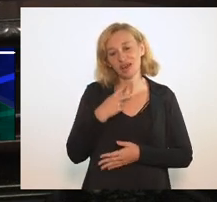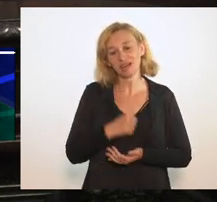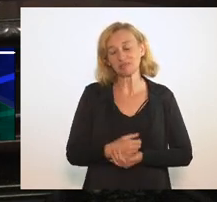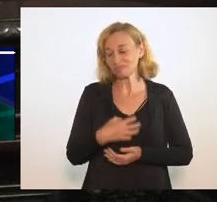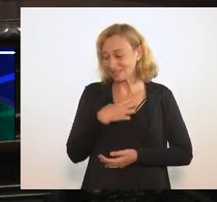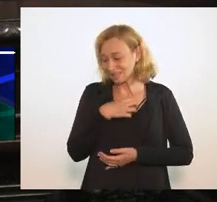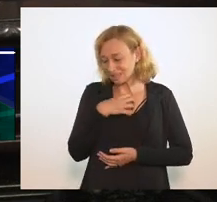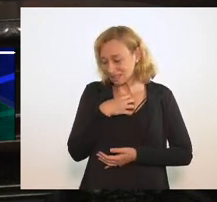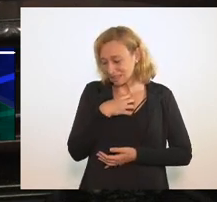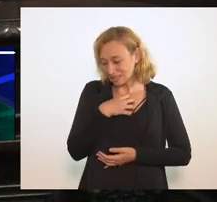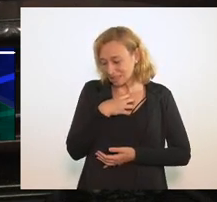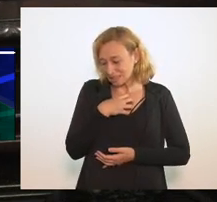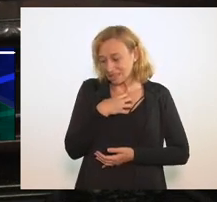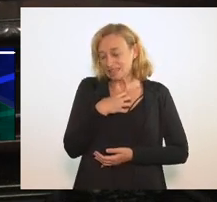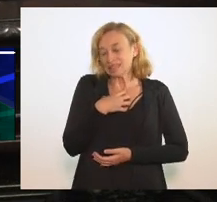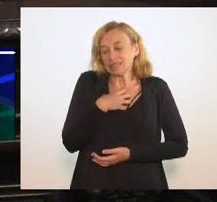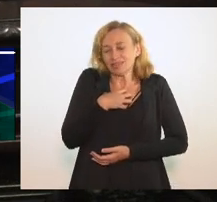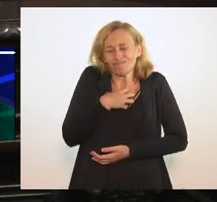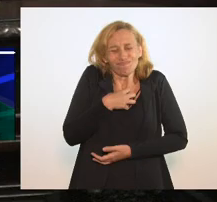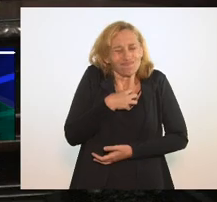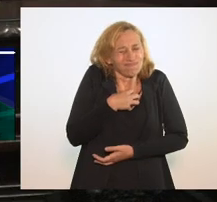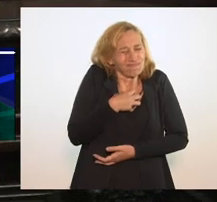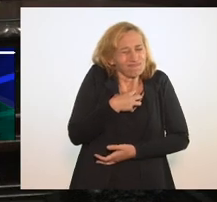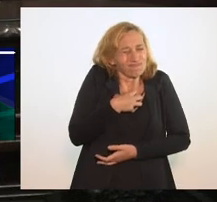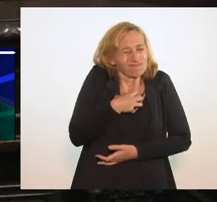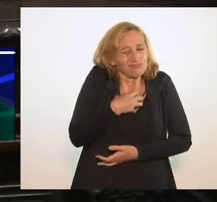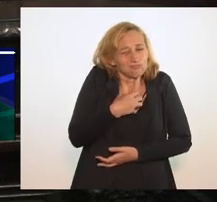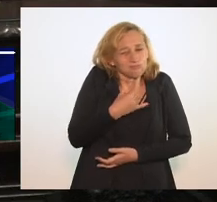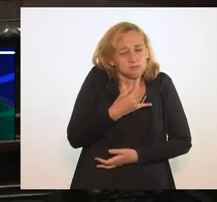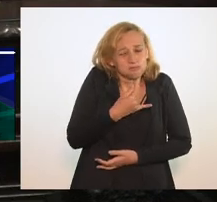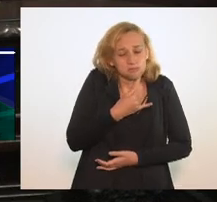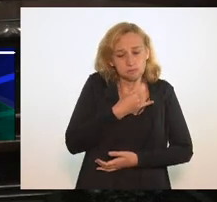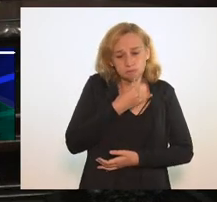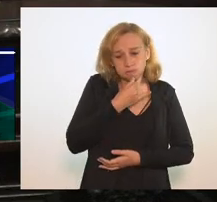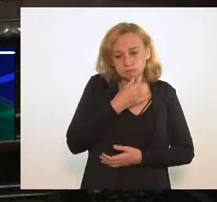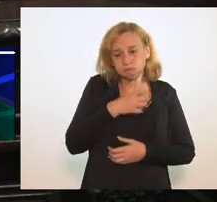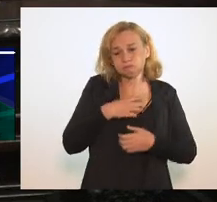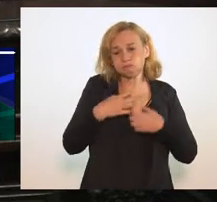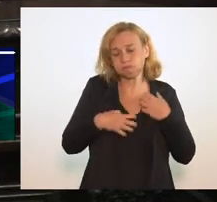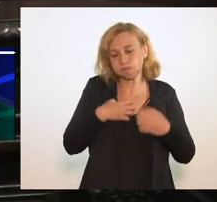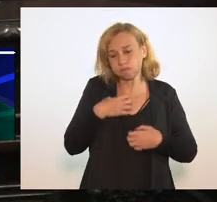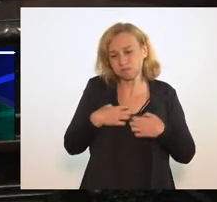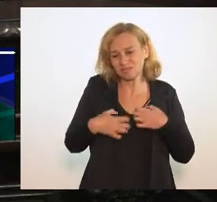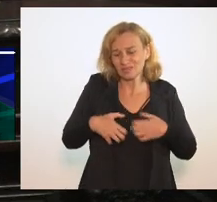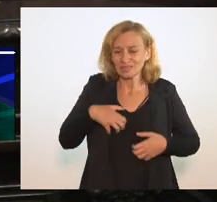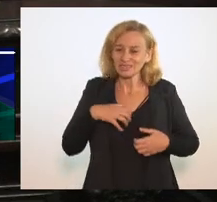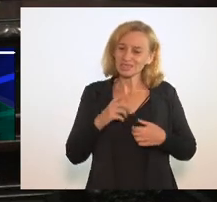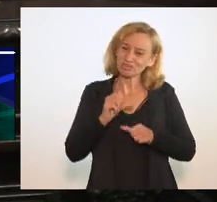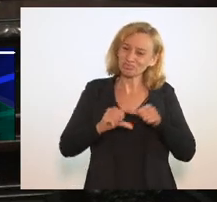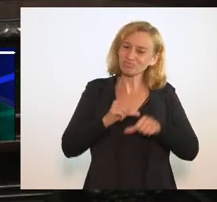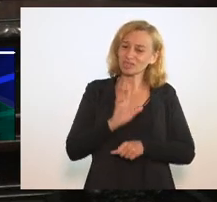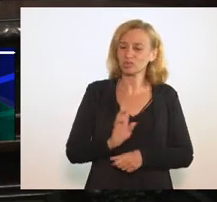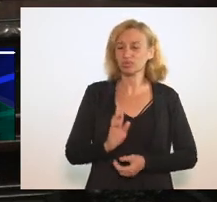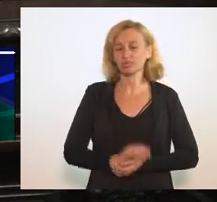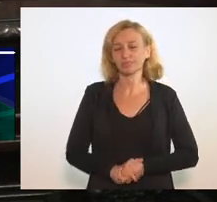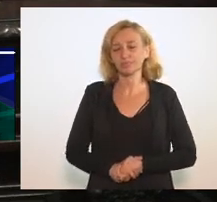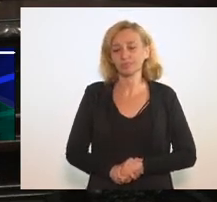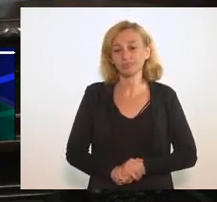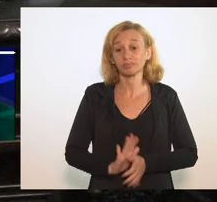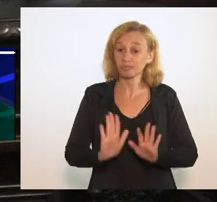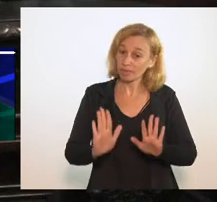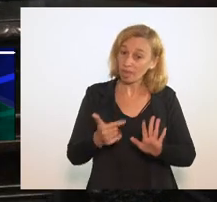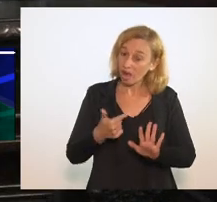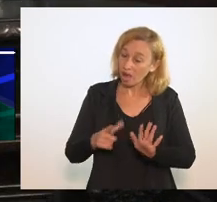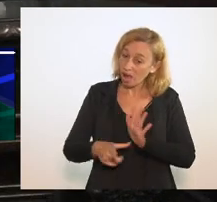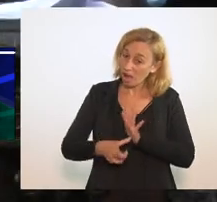sentir um pouco, né, incomodado com essa perspectiva da mudança de nome. Eu,